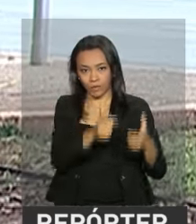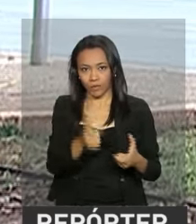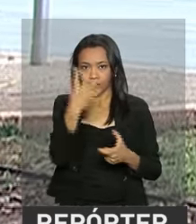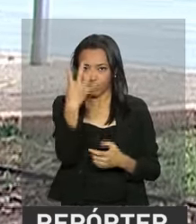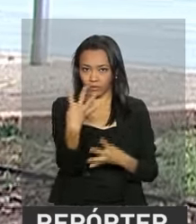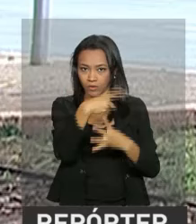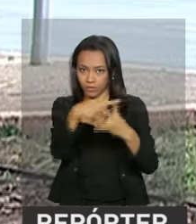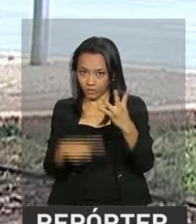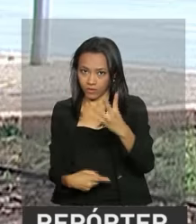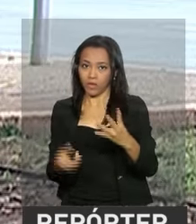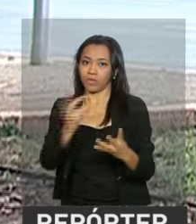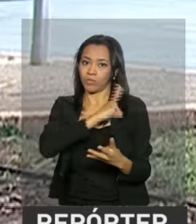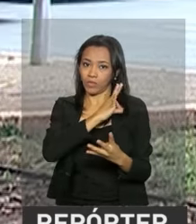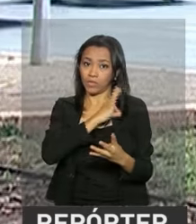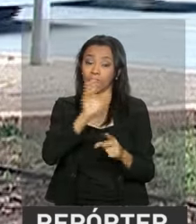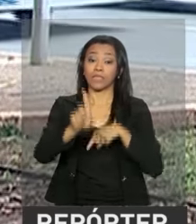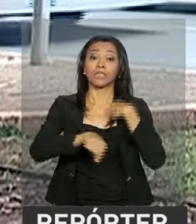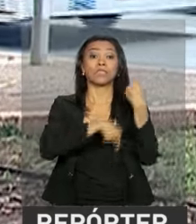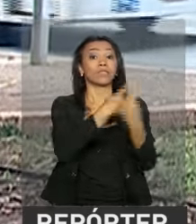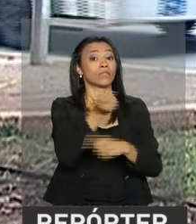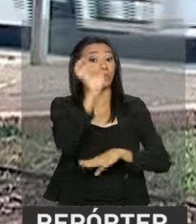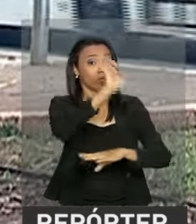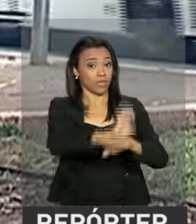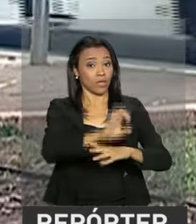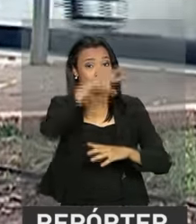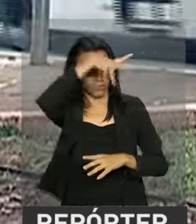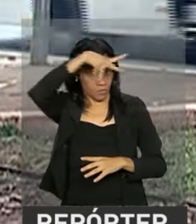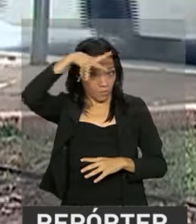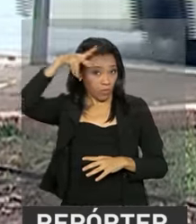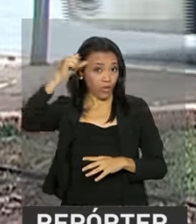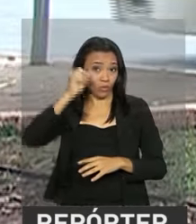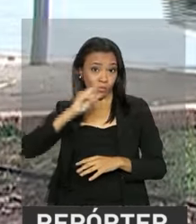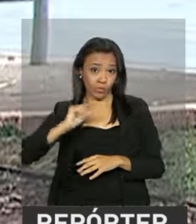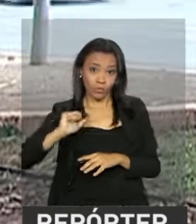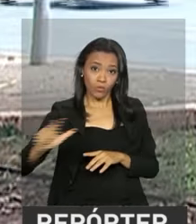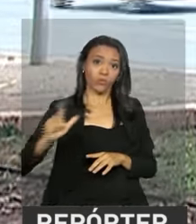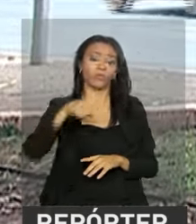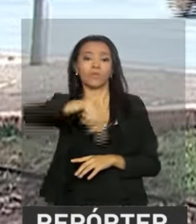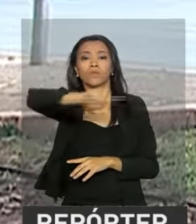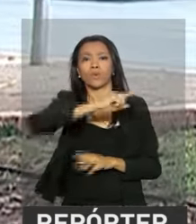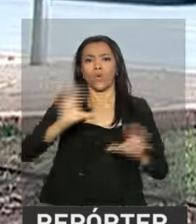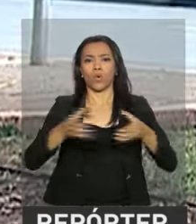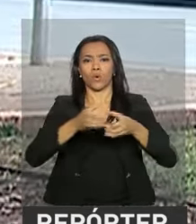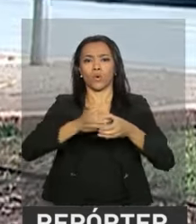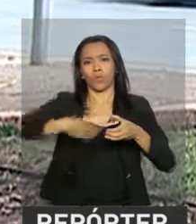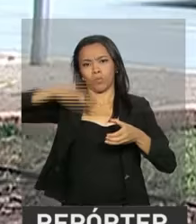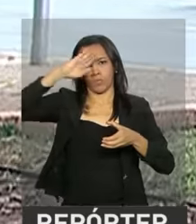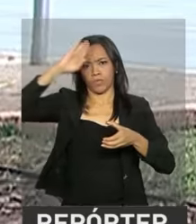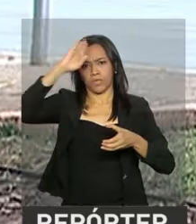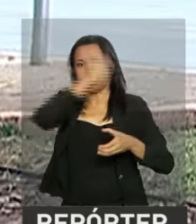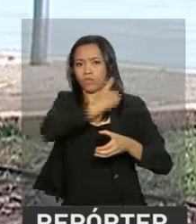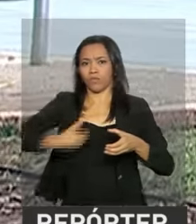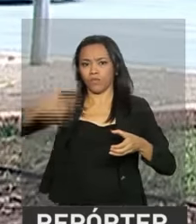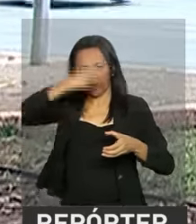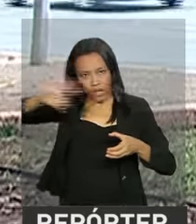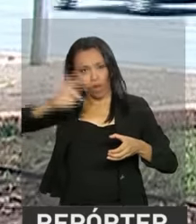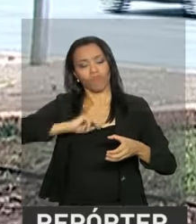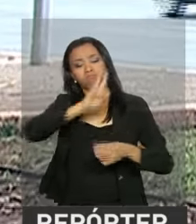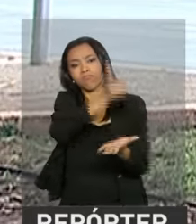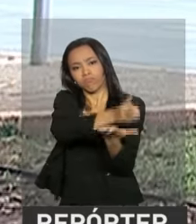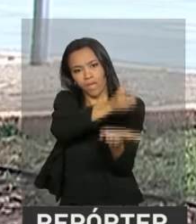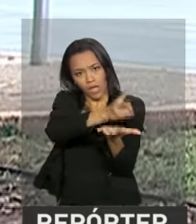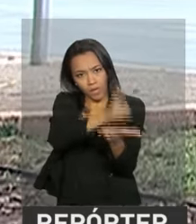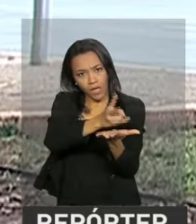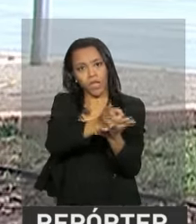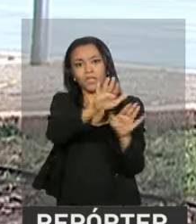quatro localidades já no mato grosso do sul a força nacional vai continuar apoiando a polícia militar nas